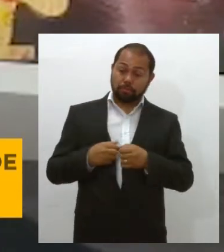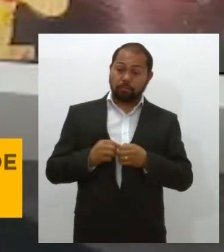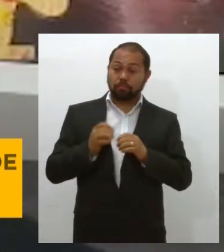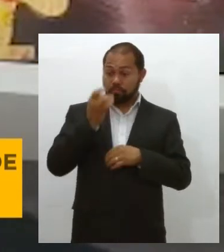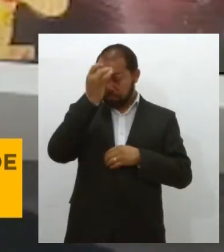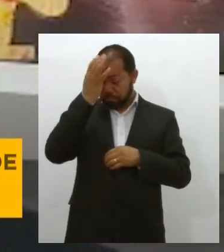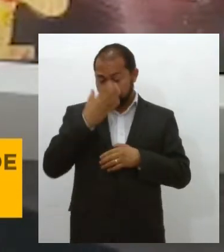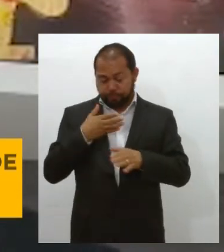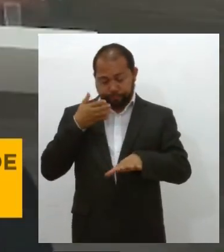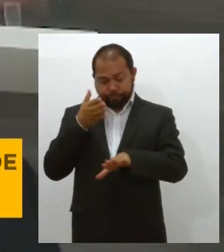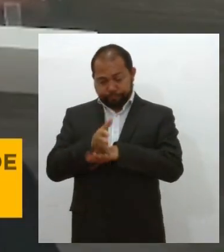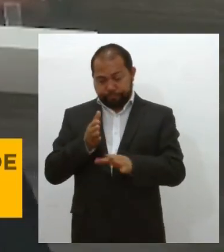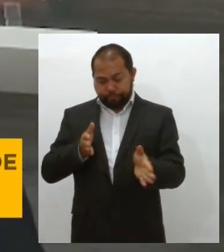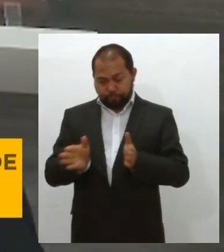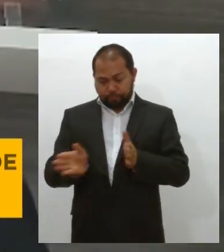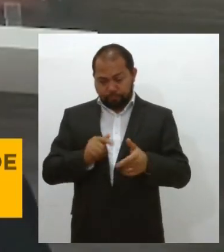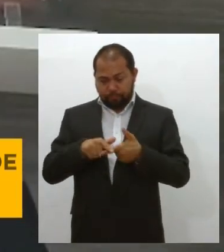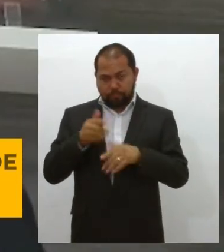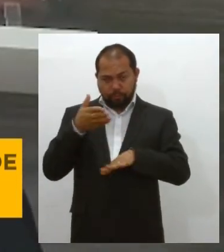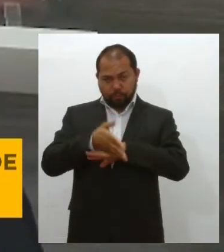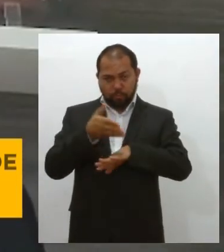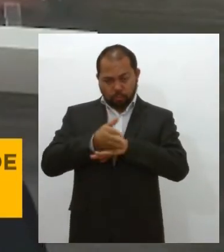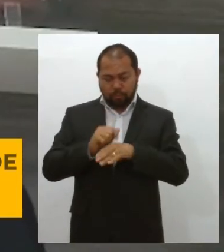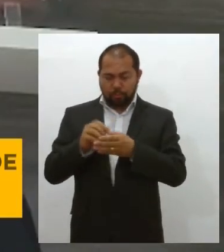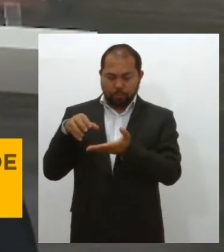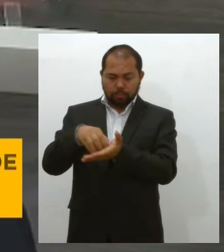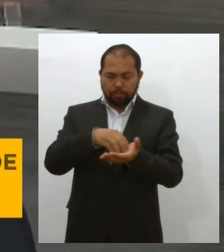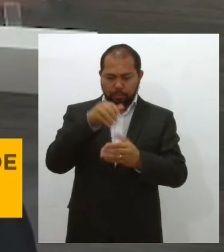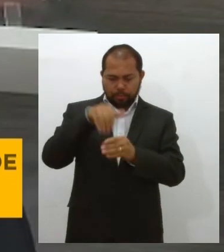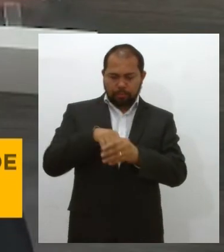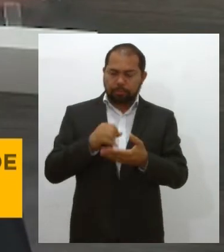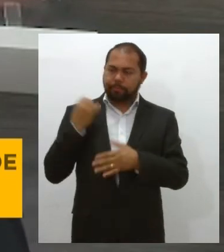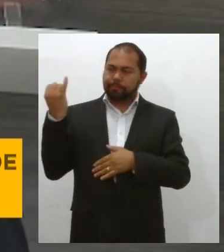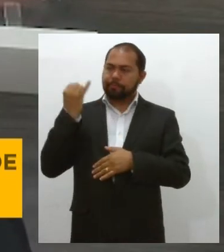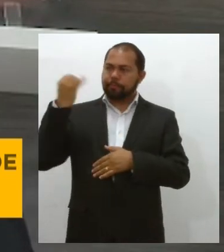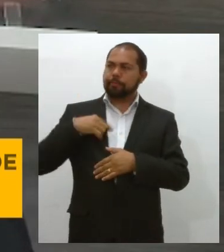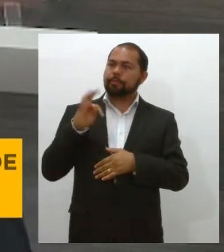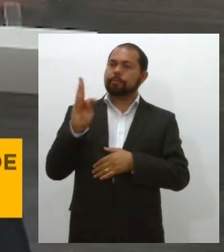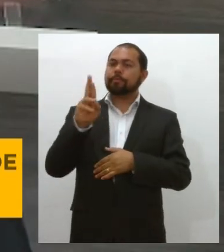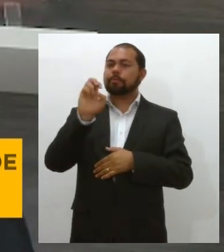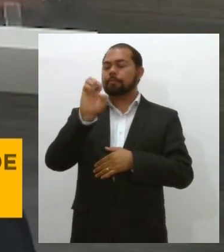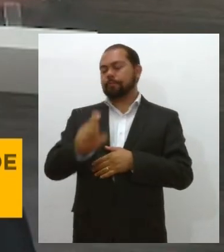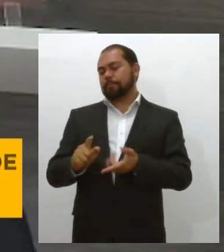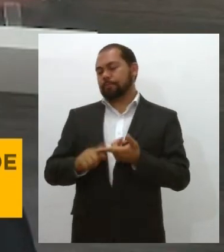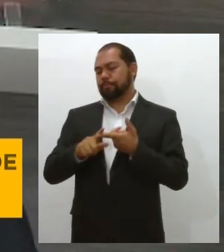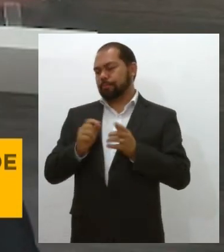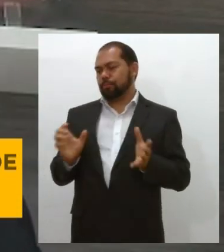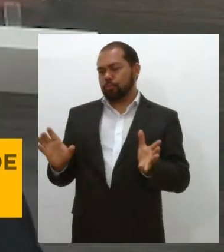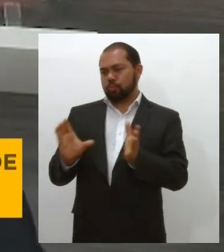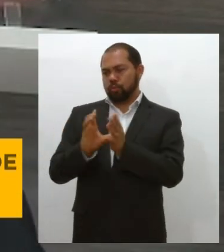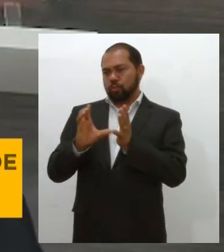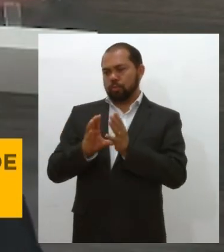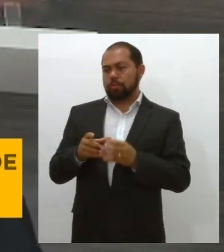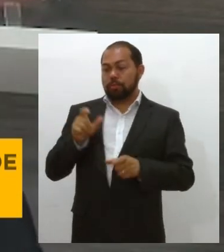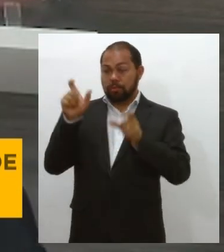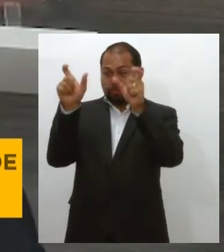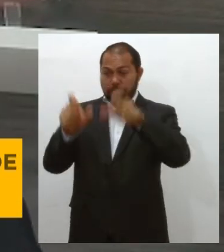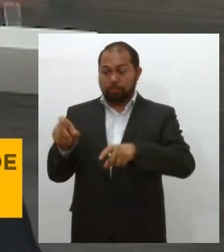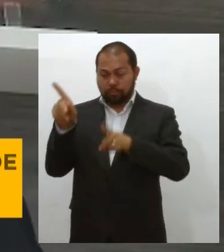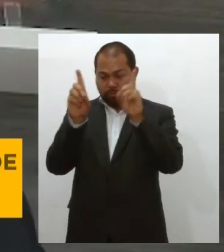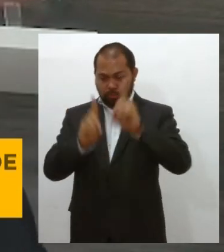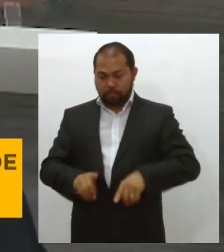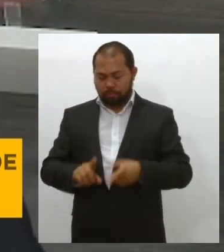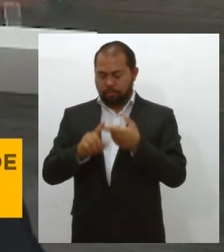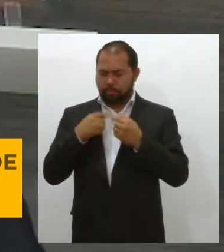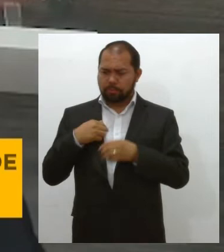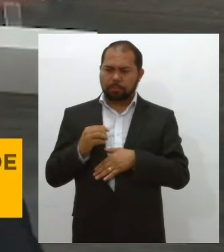às sessões eleitorais. A importância das ações do TRE para a comunidade de pessoa com deficiência é de alto